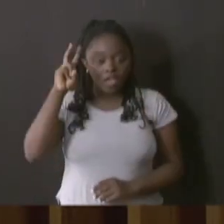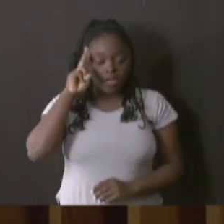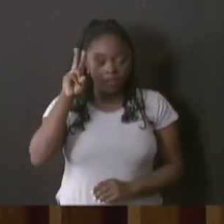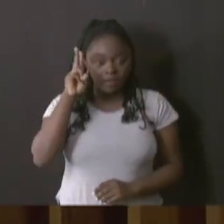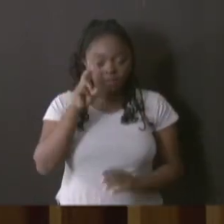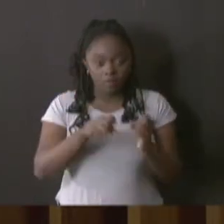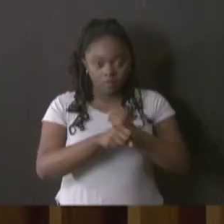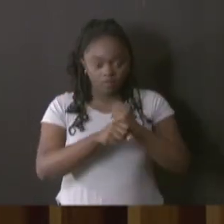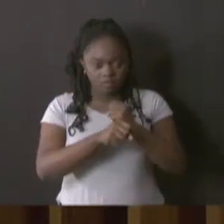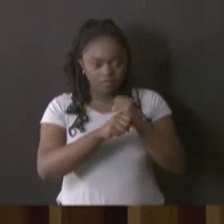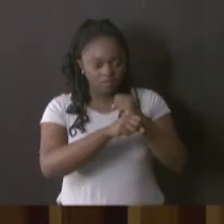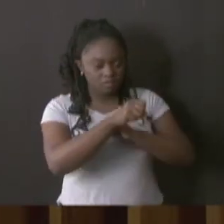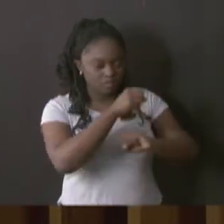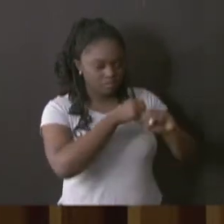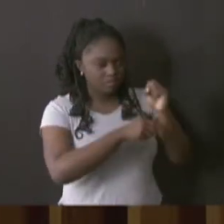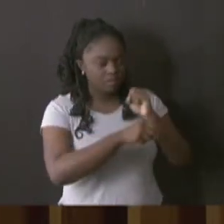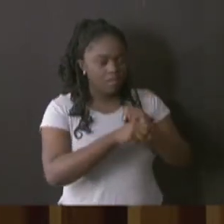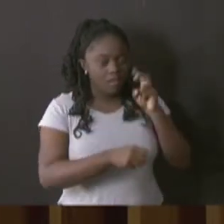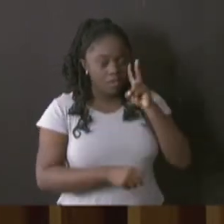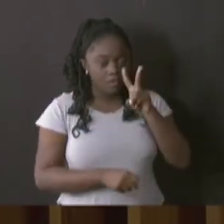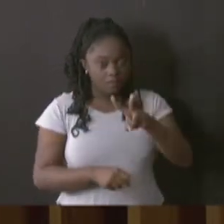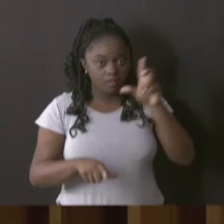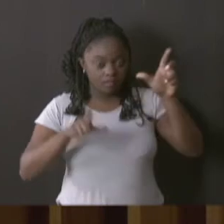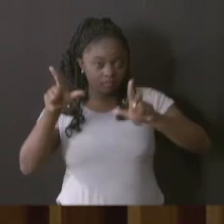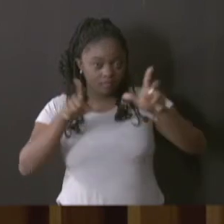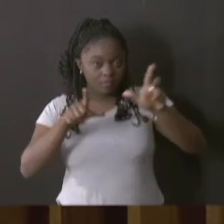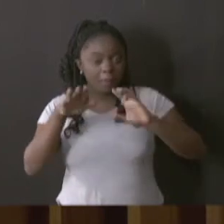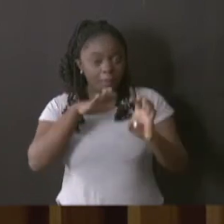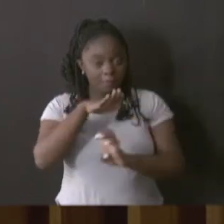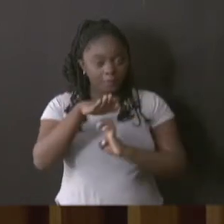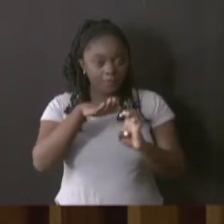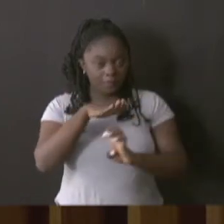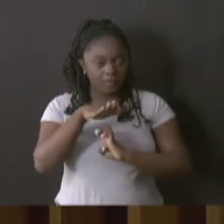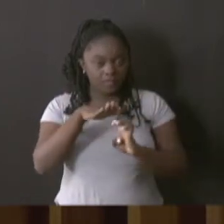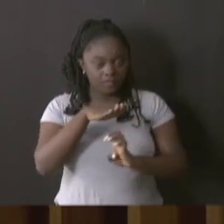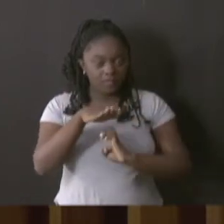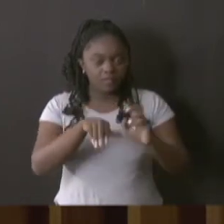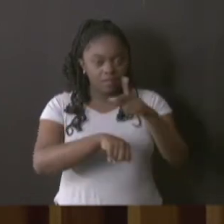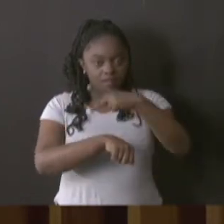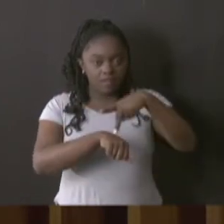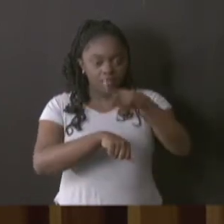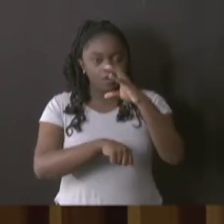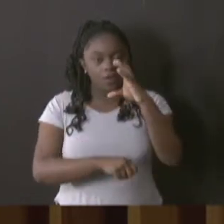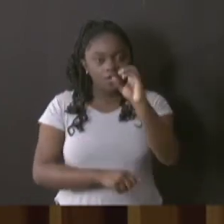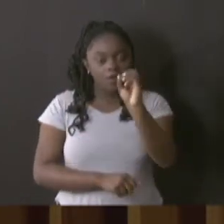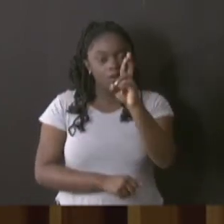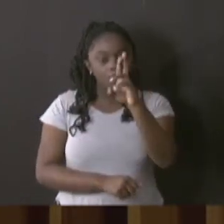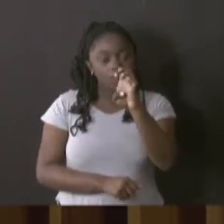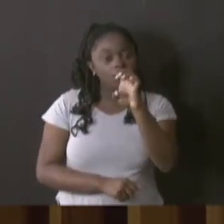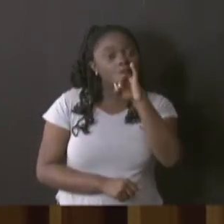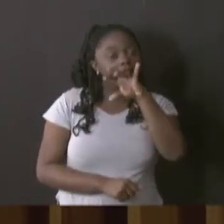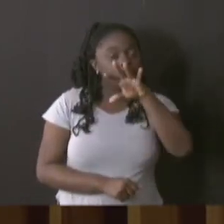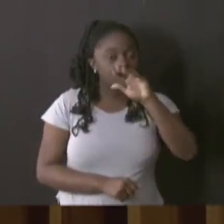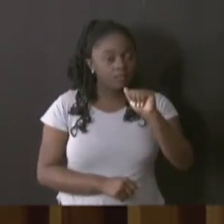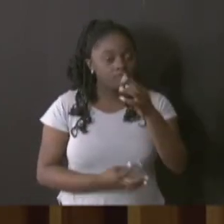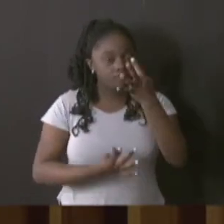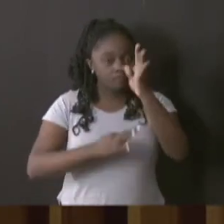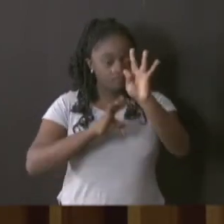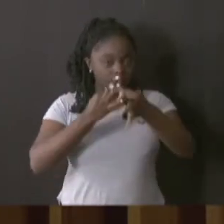anos eu vi uma propaganda de uma empresa coreana de tecnologia